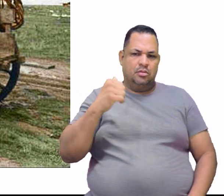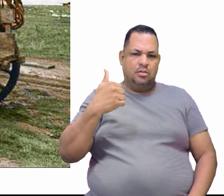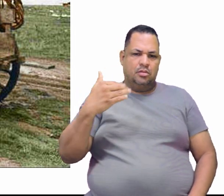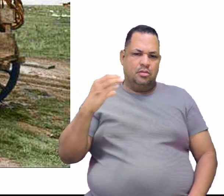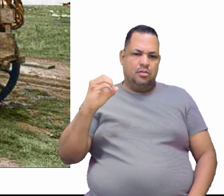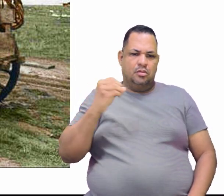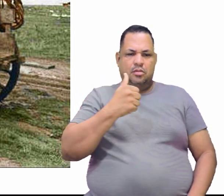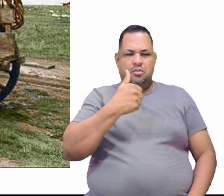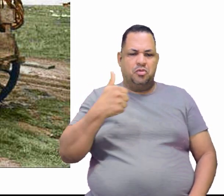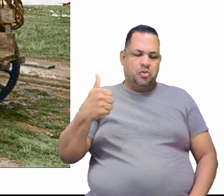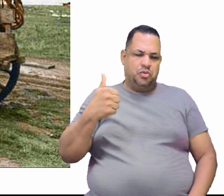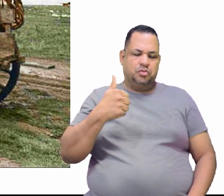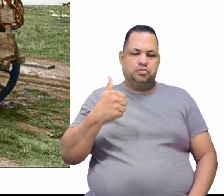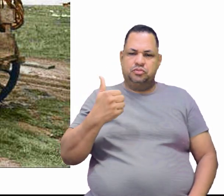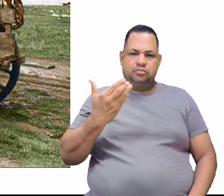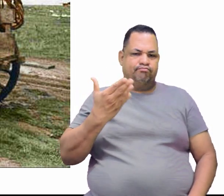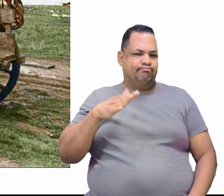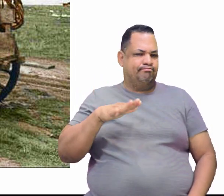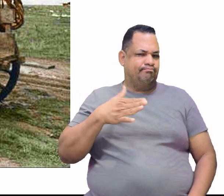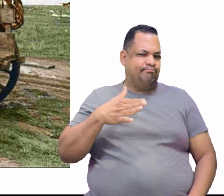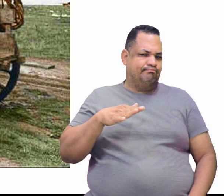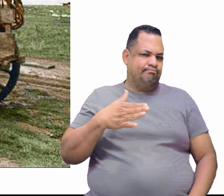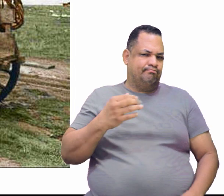1910, 1911, por aí.